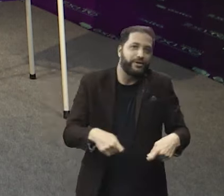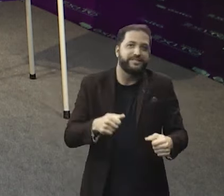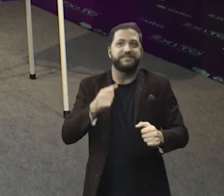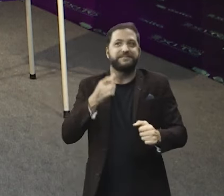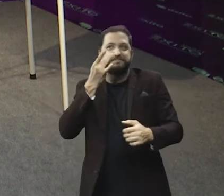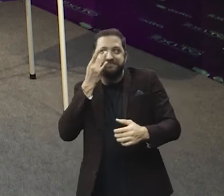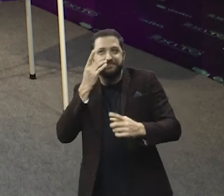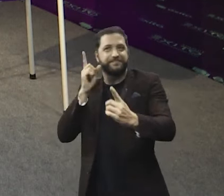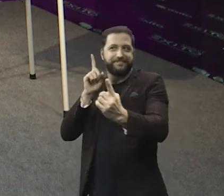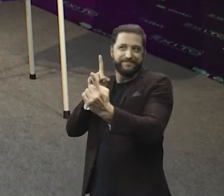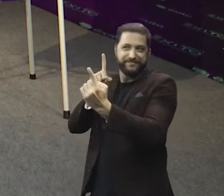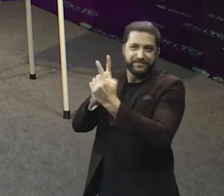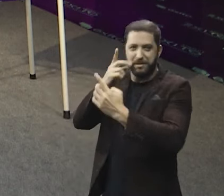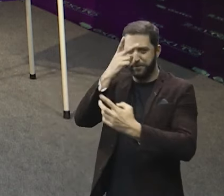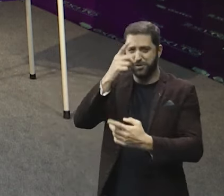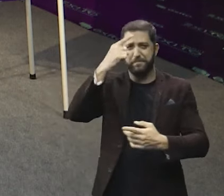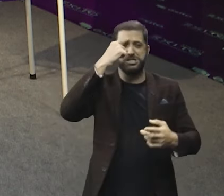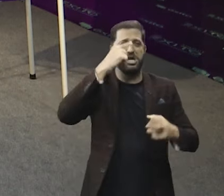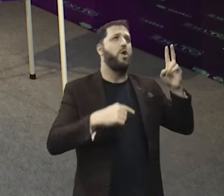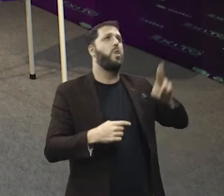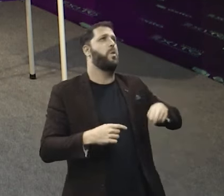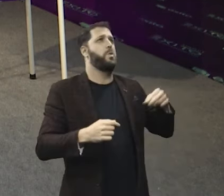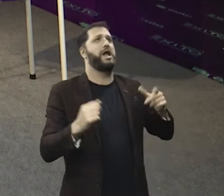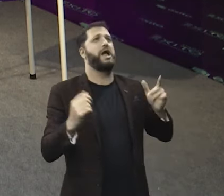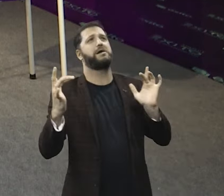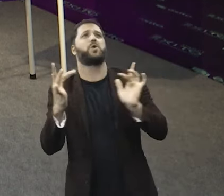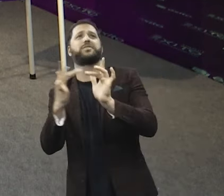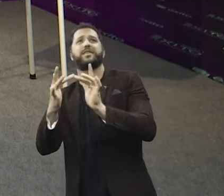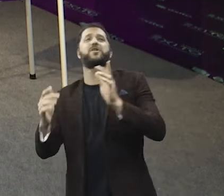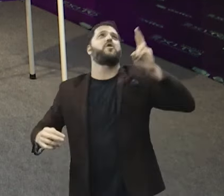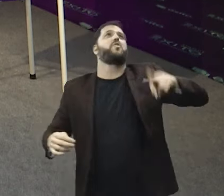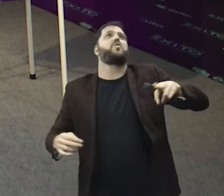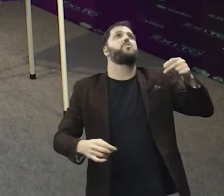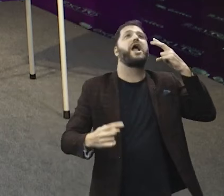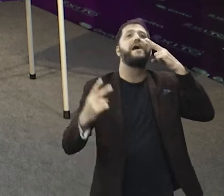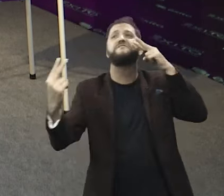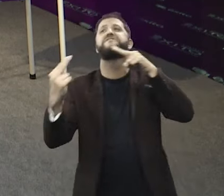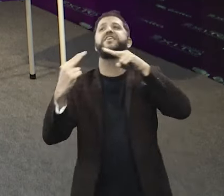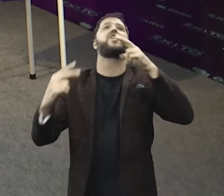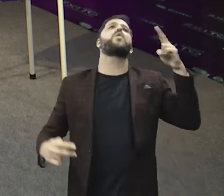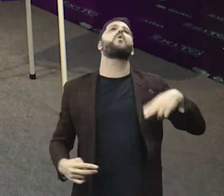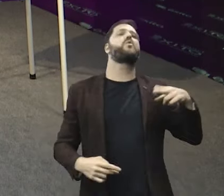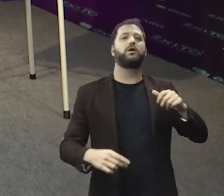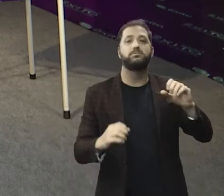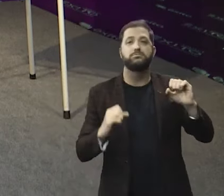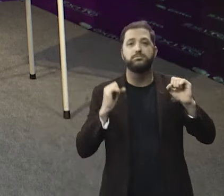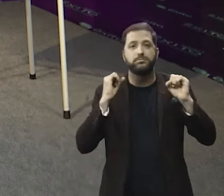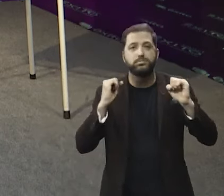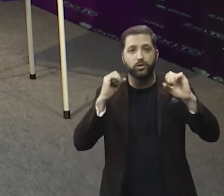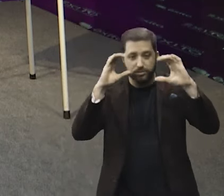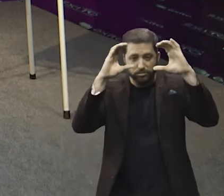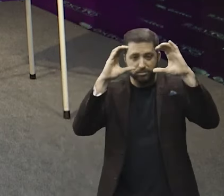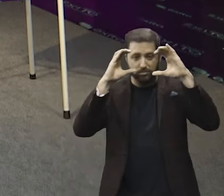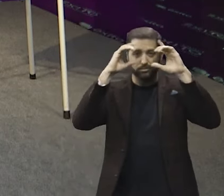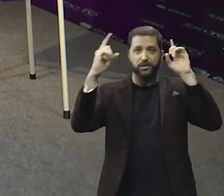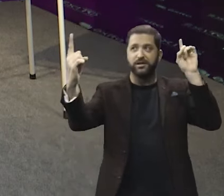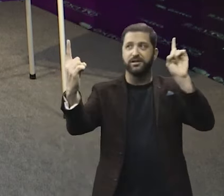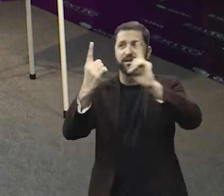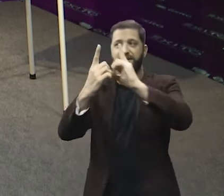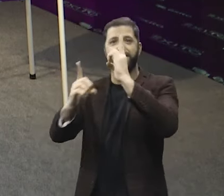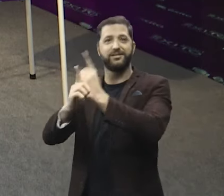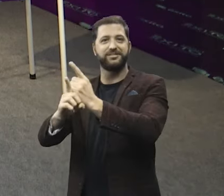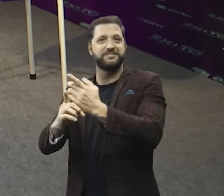pessoas que talvez na sua vida você jamais consegui se conhecer e daí você que tá me ouvindo agora você